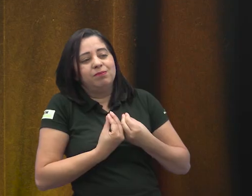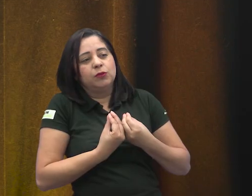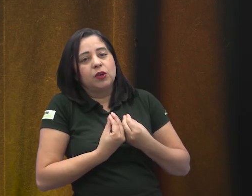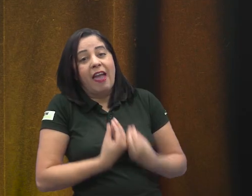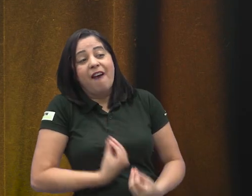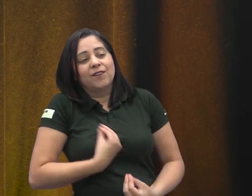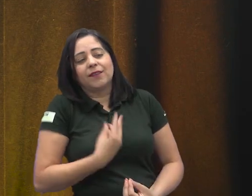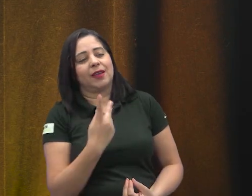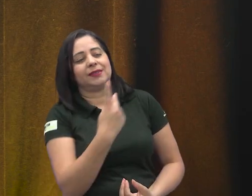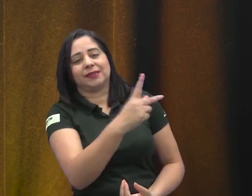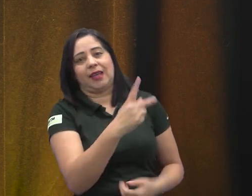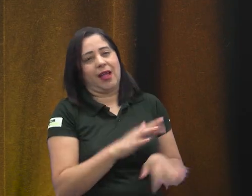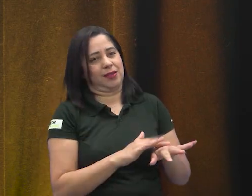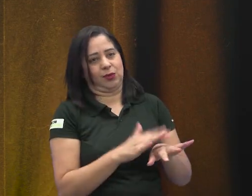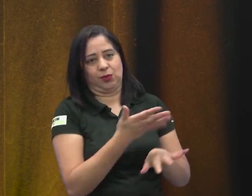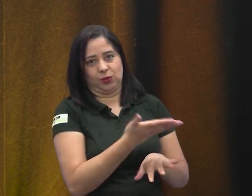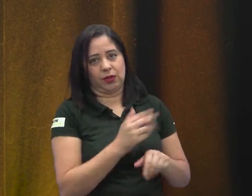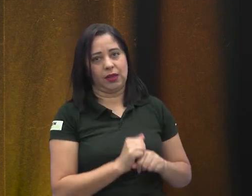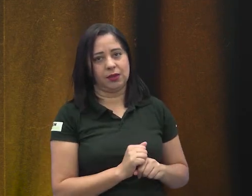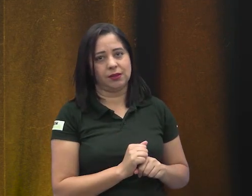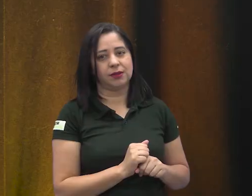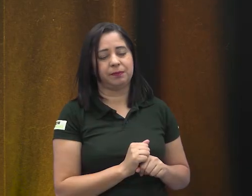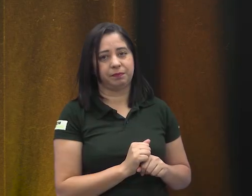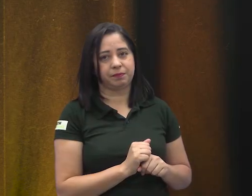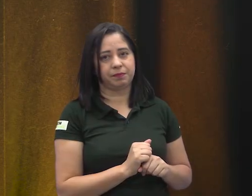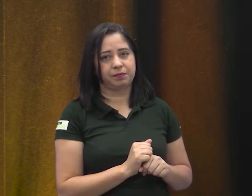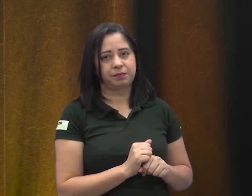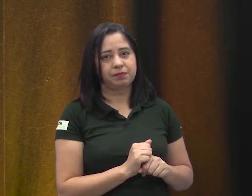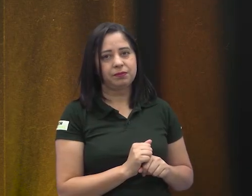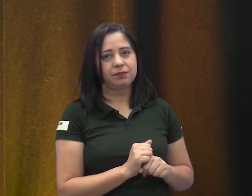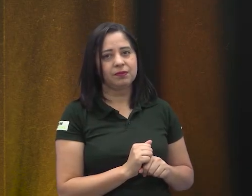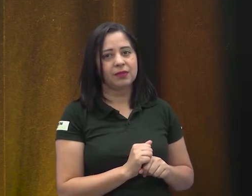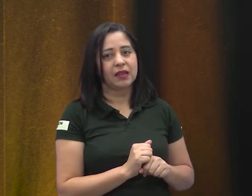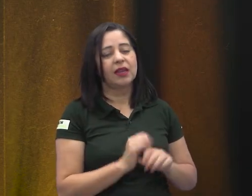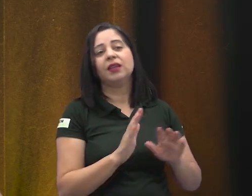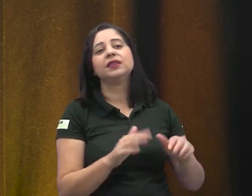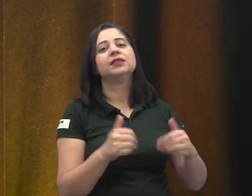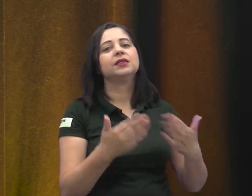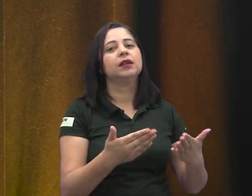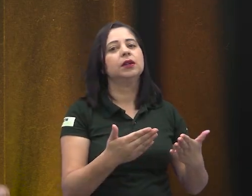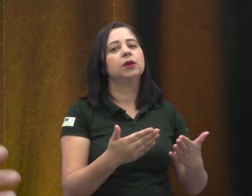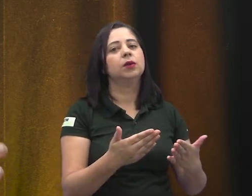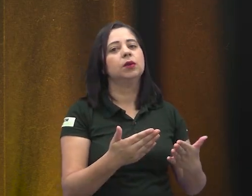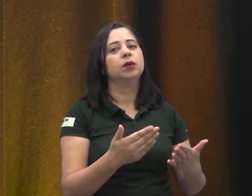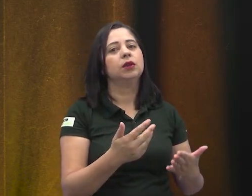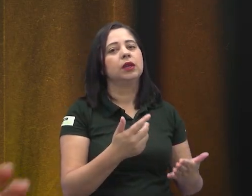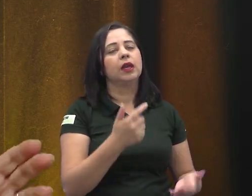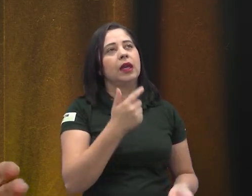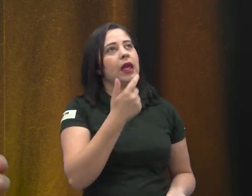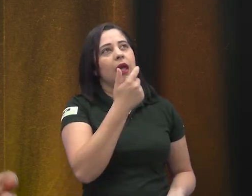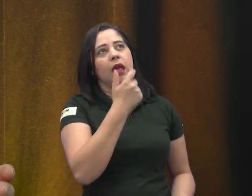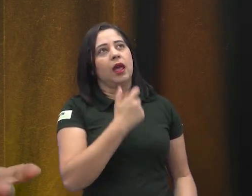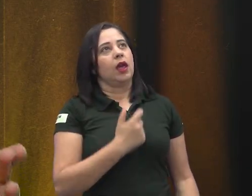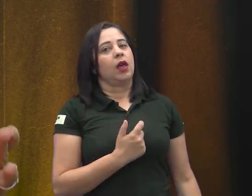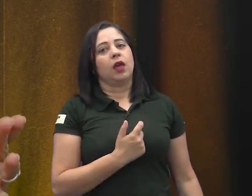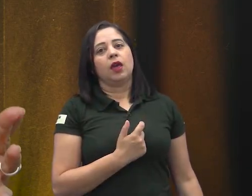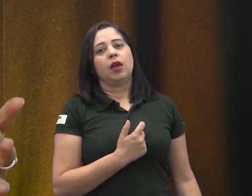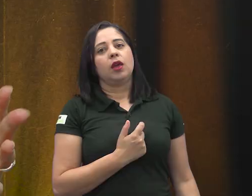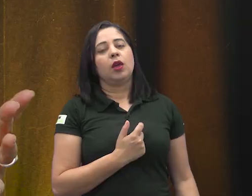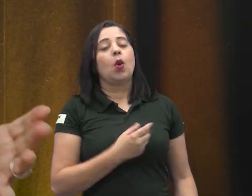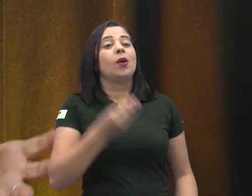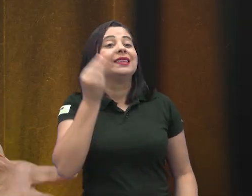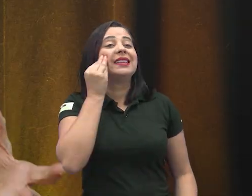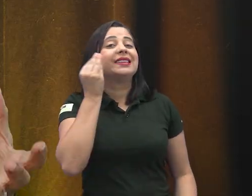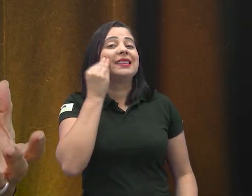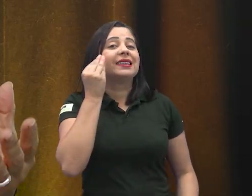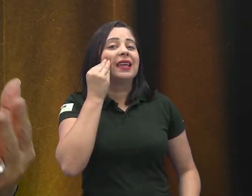pessoa, com essa doença tão difícil. E daí, então, no momento, eu